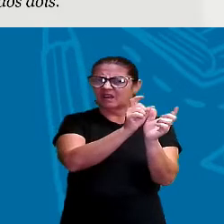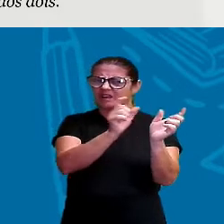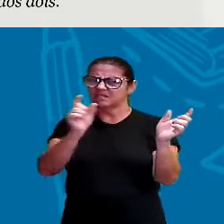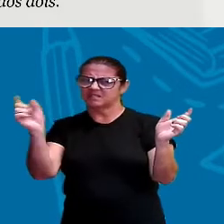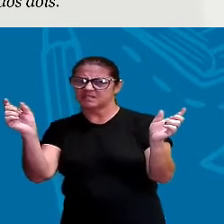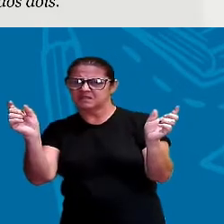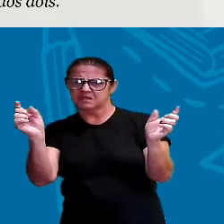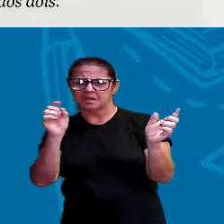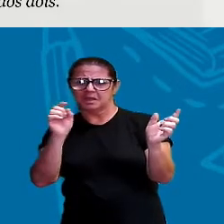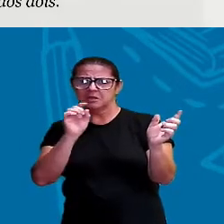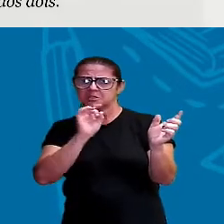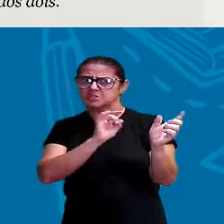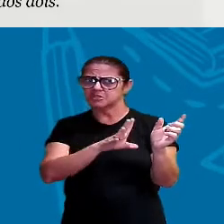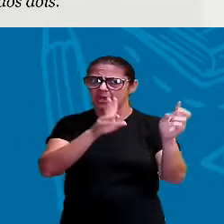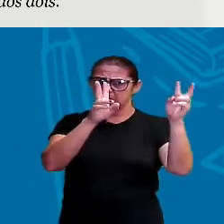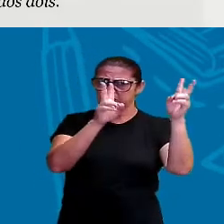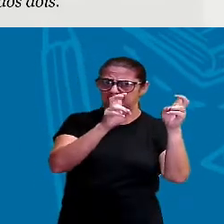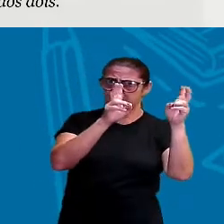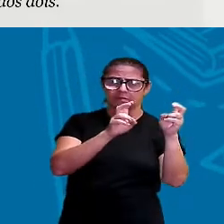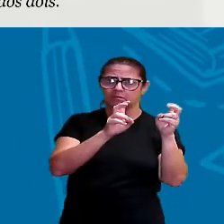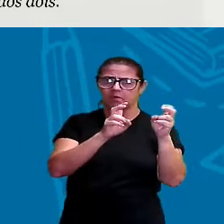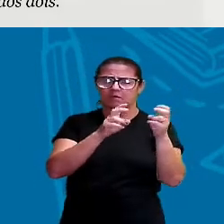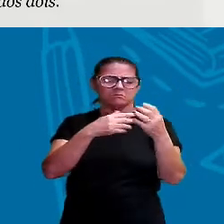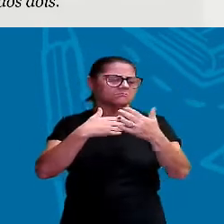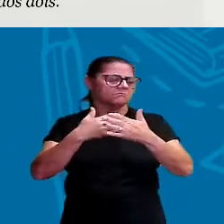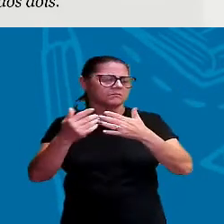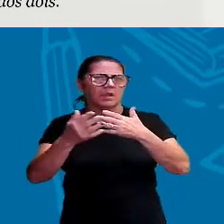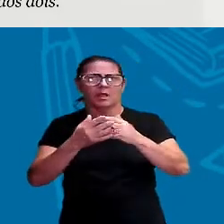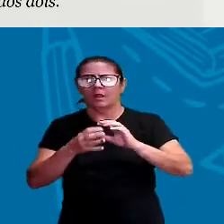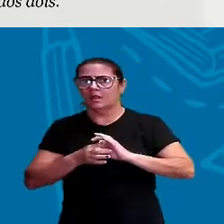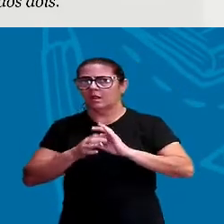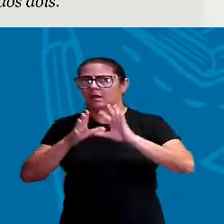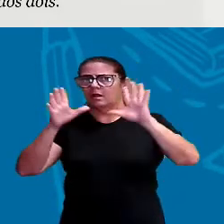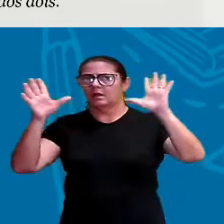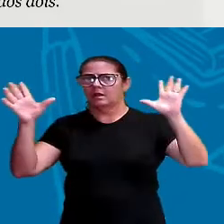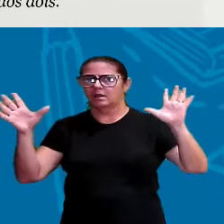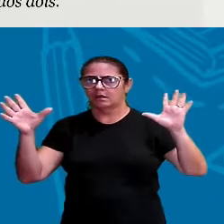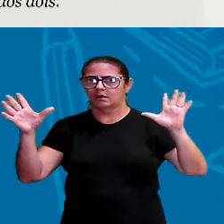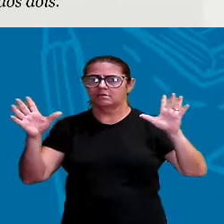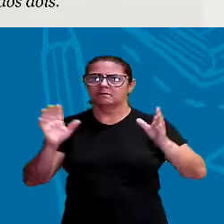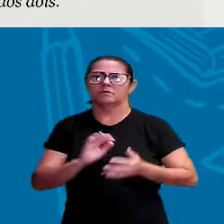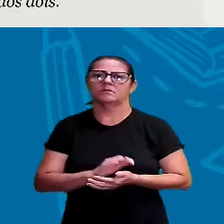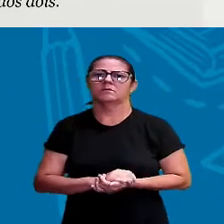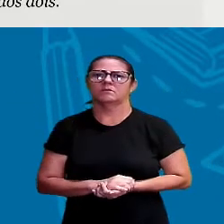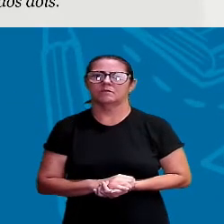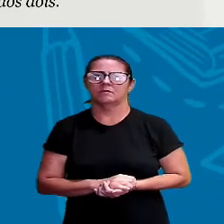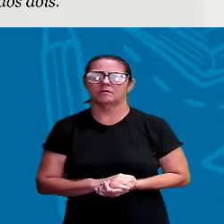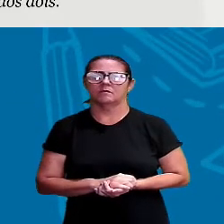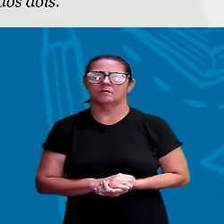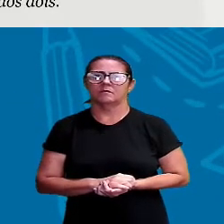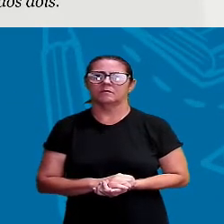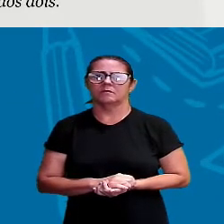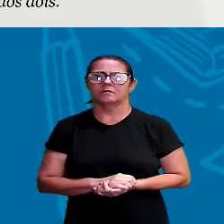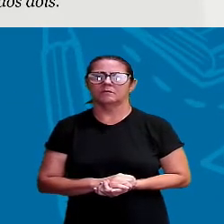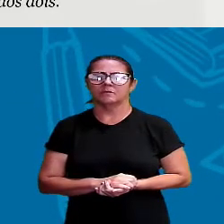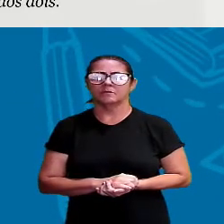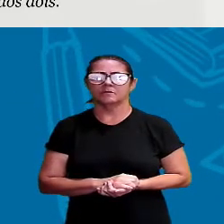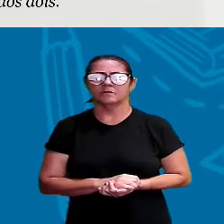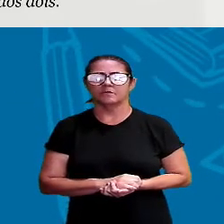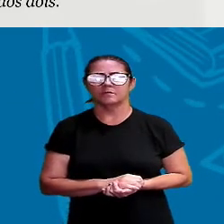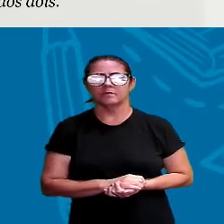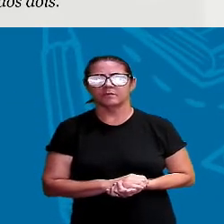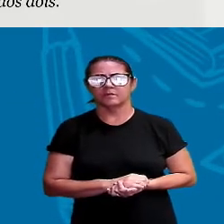determinados assuntos ou determinados temas. Não, é um tema que pode abranger todos os pontos, certo?